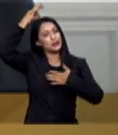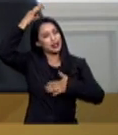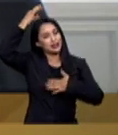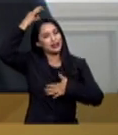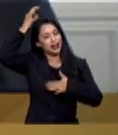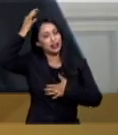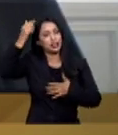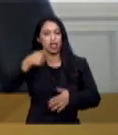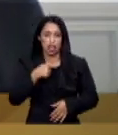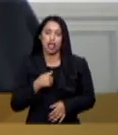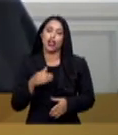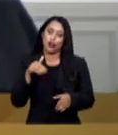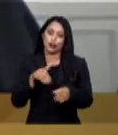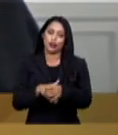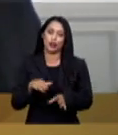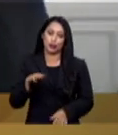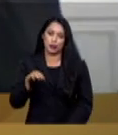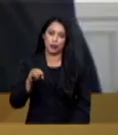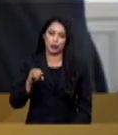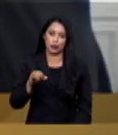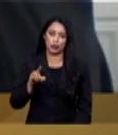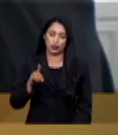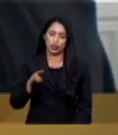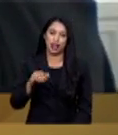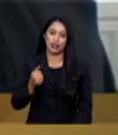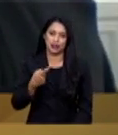Estado, eu voto pela modulação.